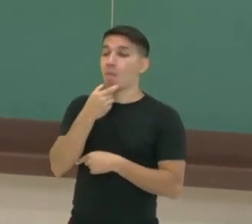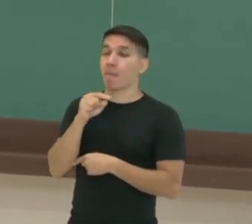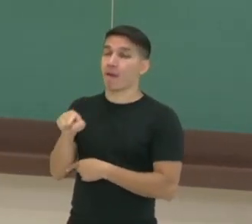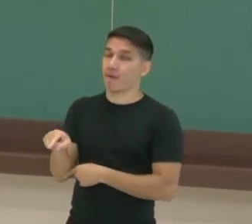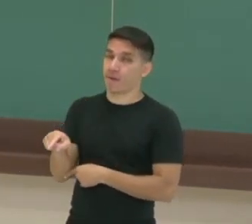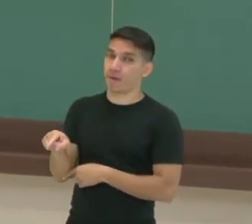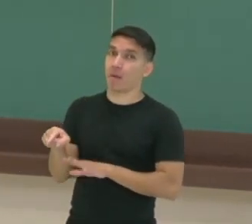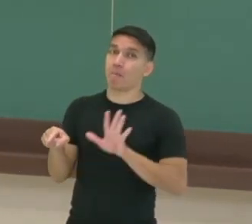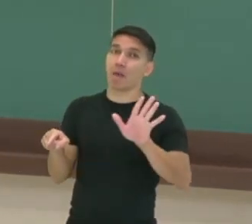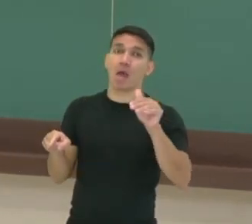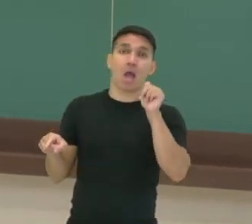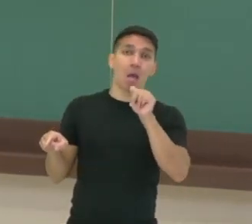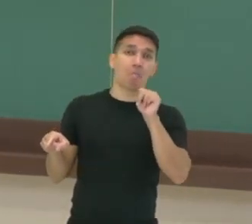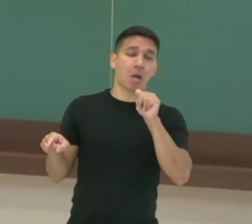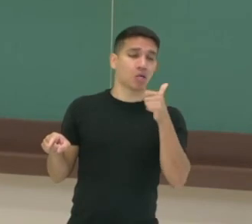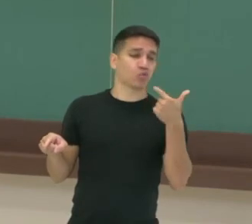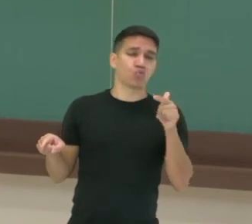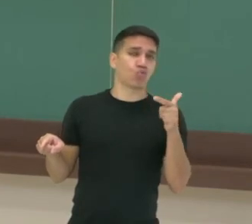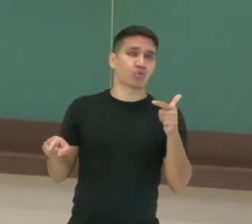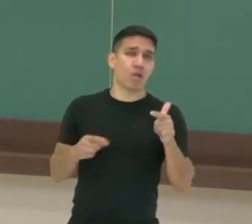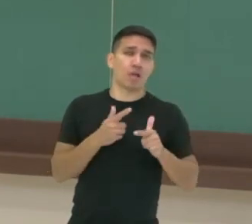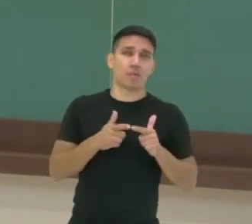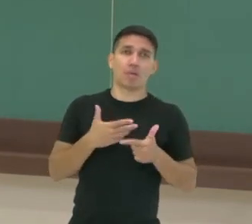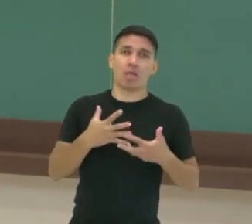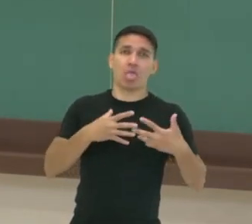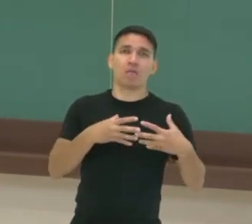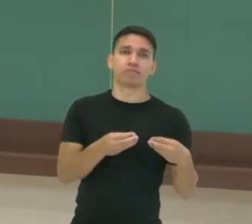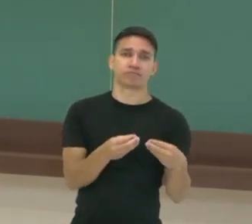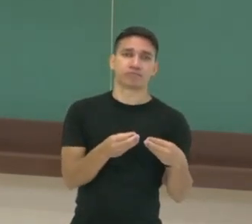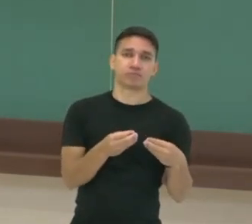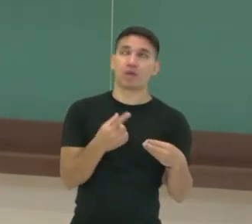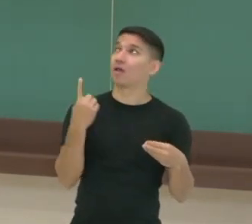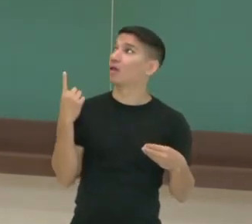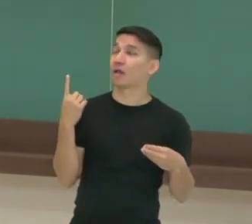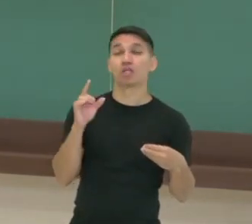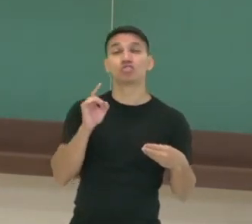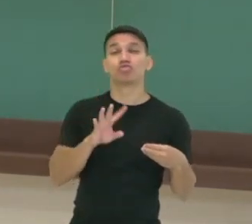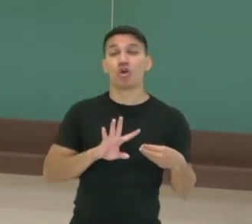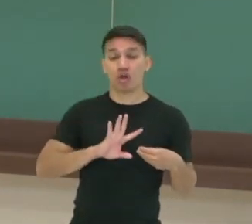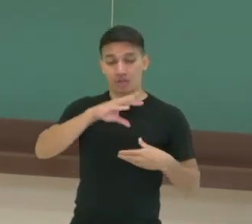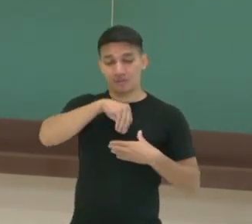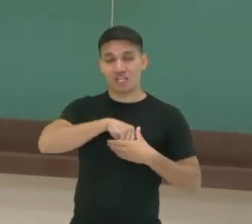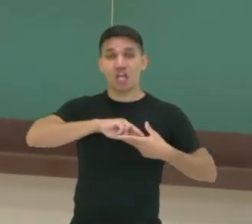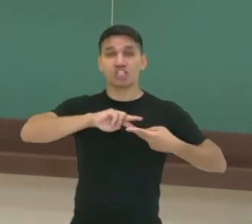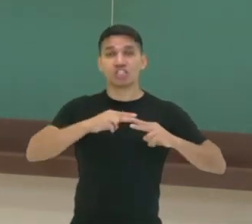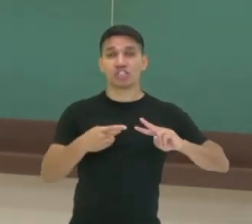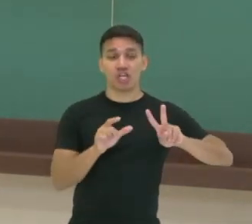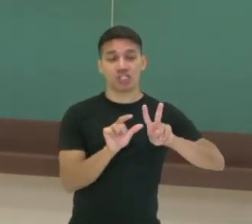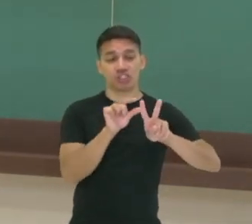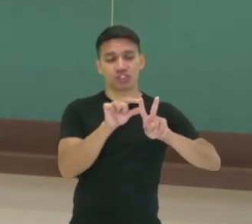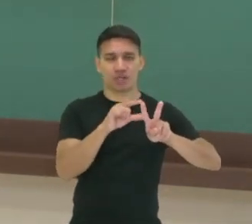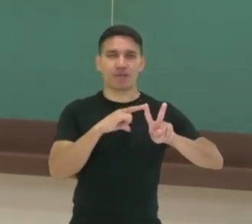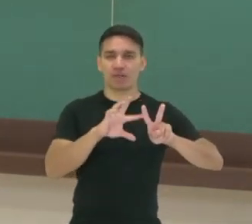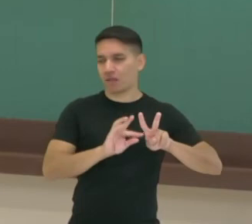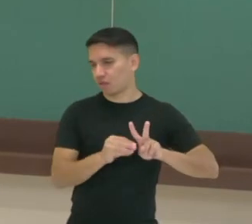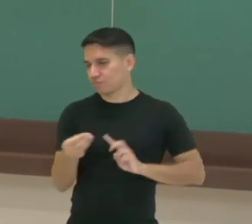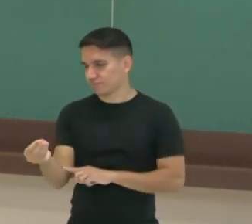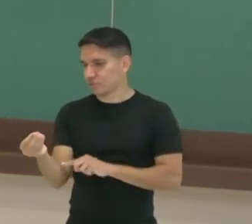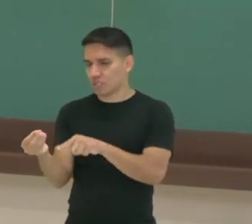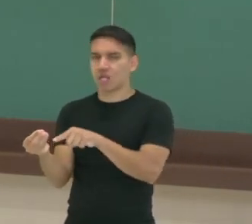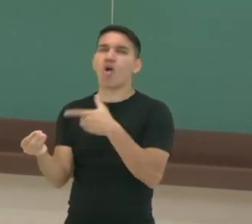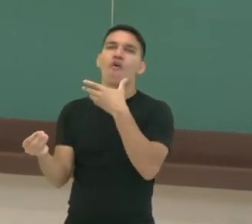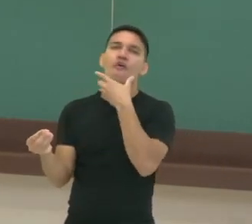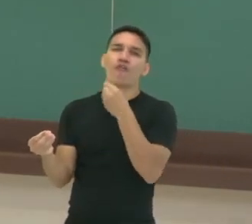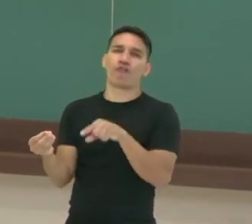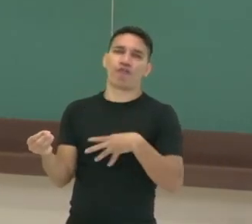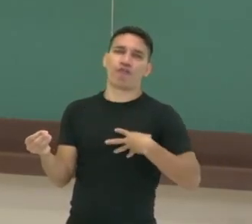Mas a mãe não apresenta essa distrofia. Ela só tem um gene e ela passa para o seu filho. Aí